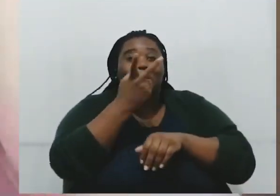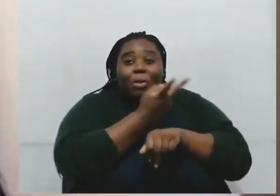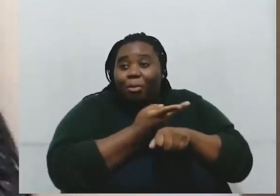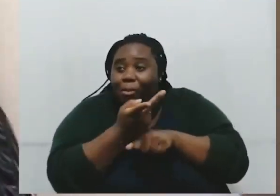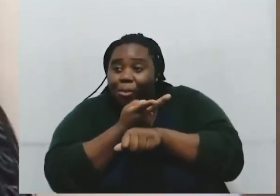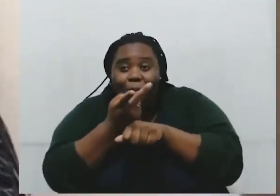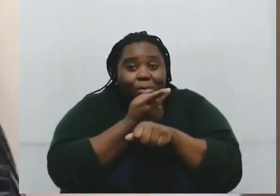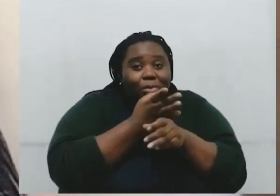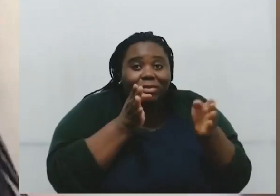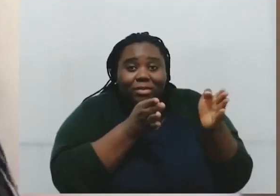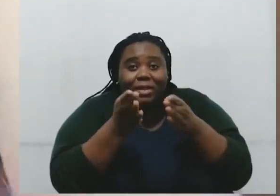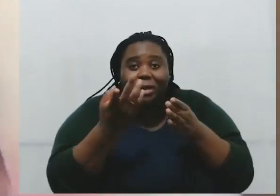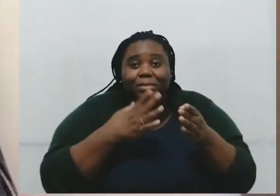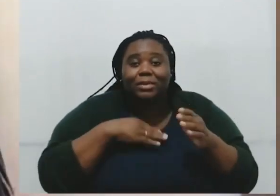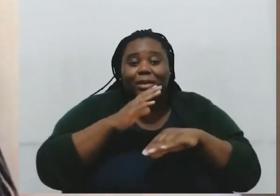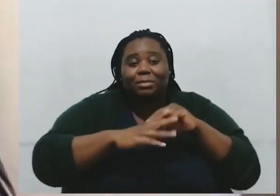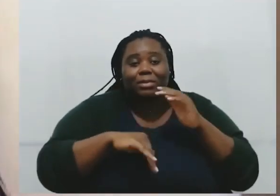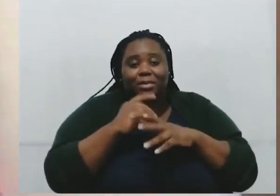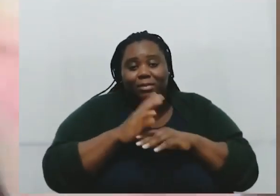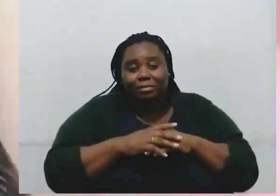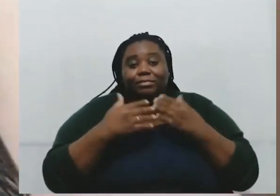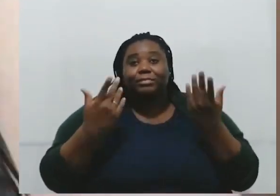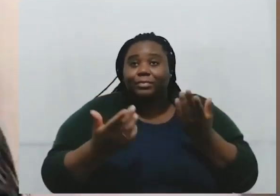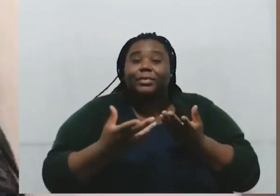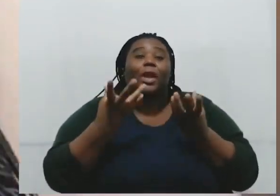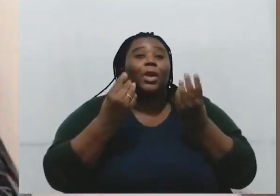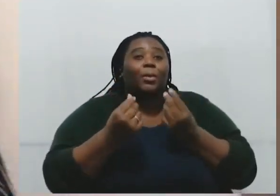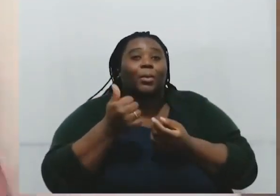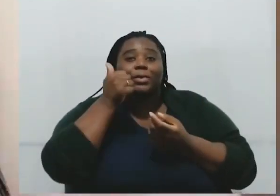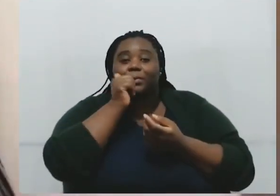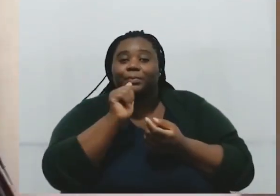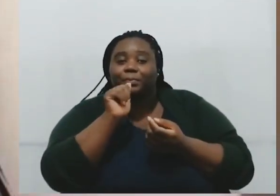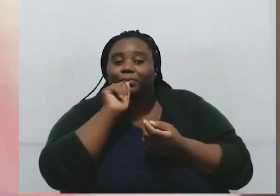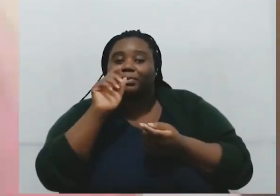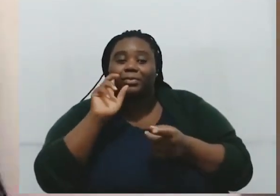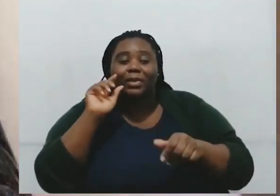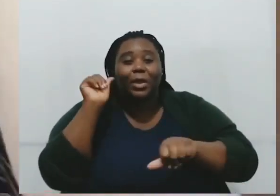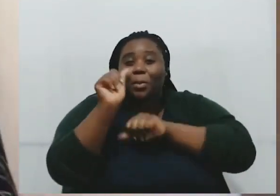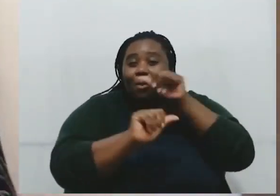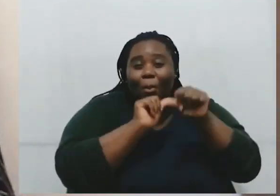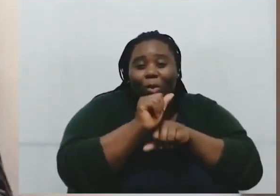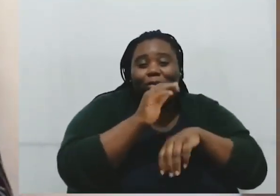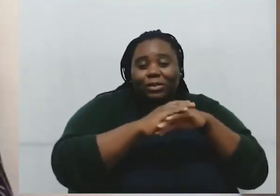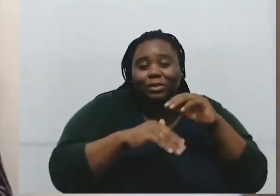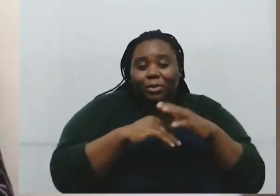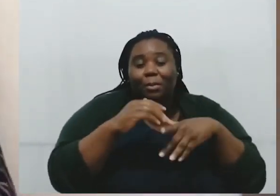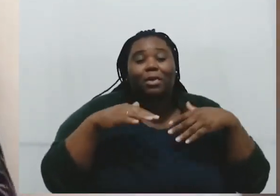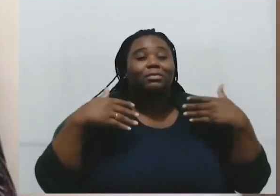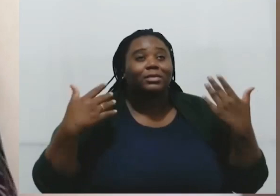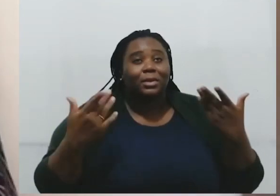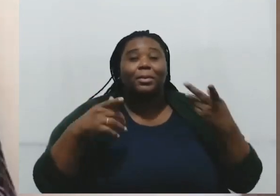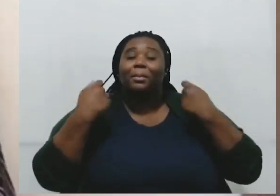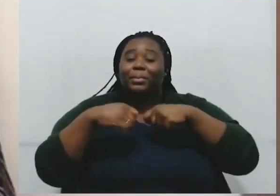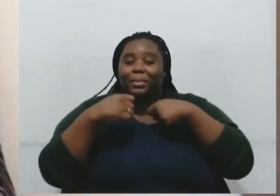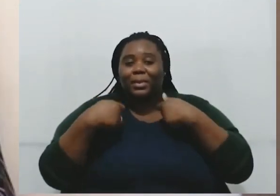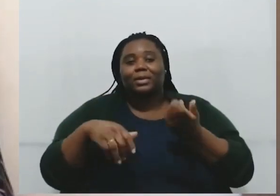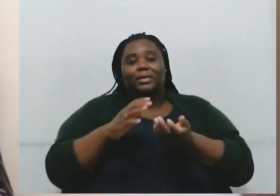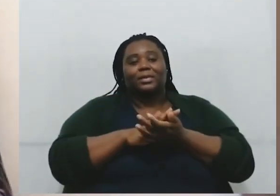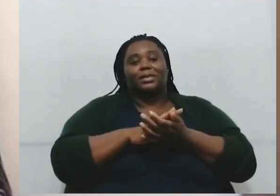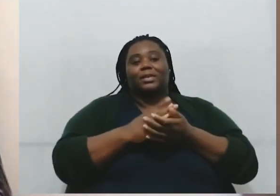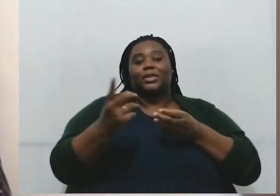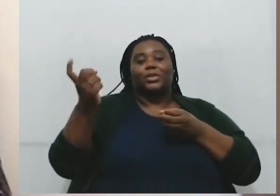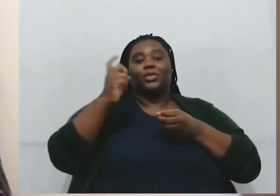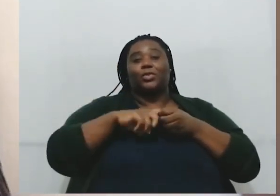empreendedoras e, enfim, tem que dar, não voltam para o seu trabalho formal, são demitidas e tudo isso dentro de um grupo